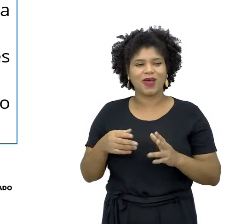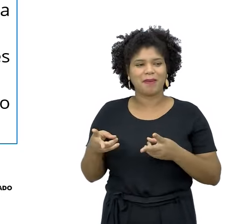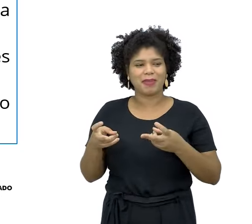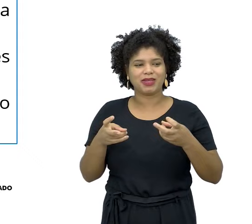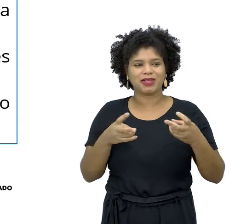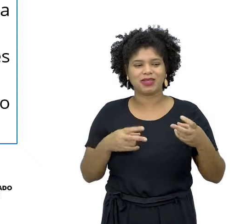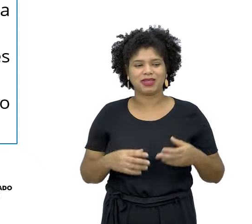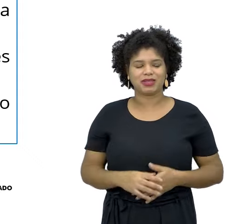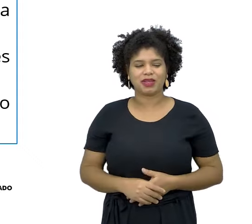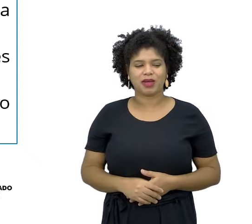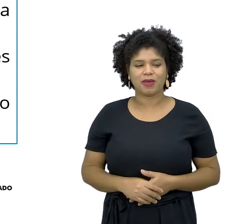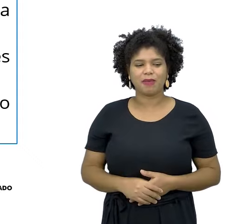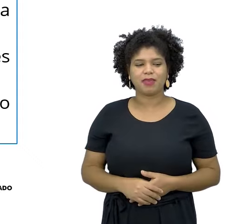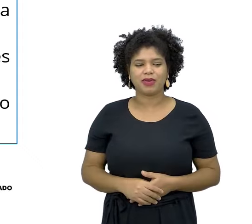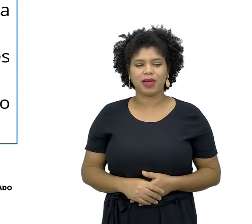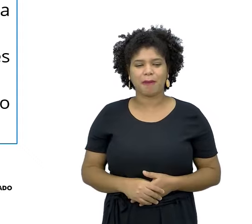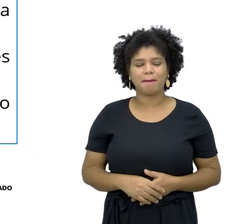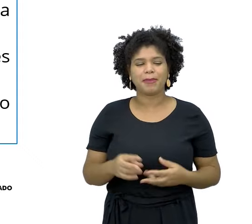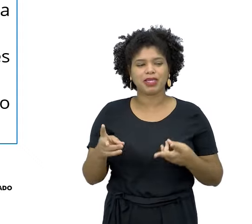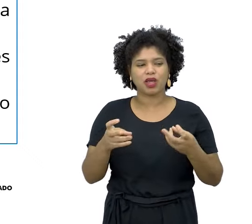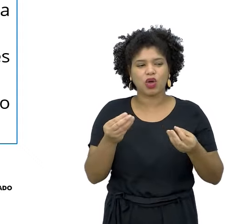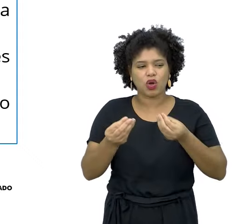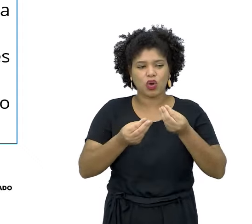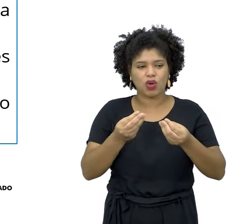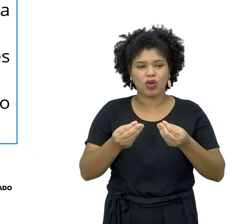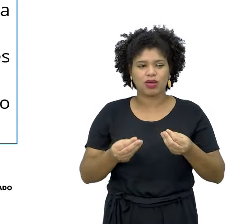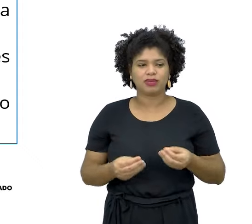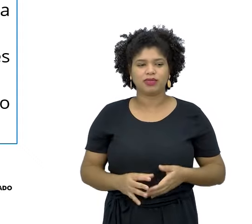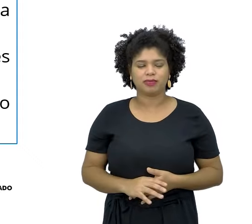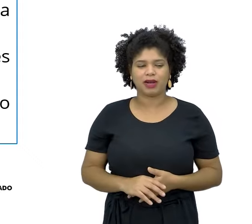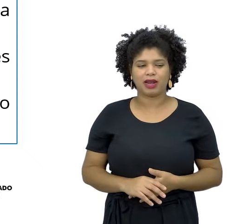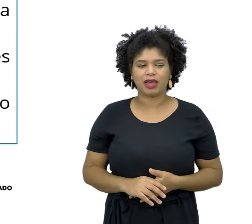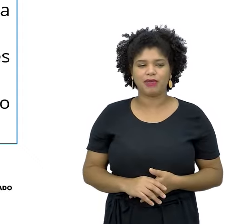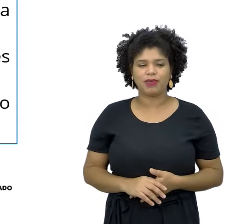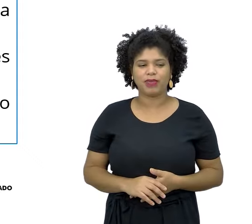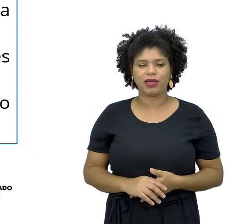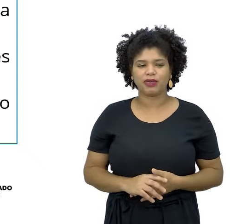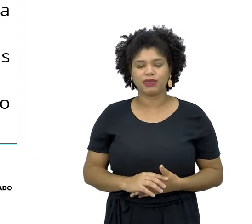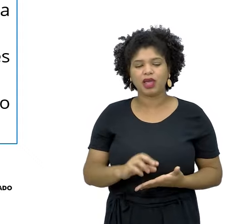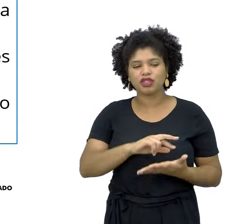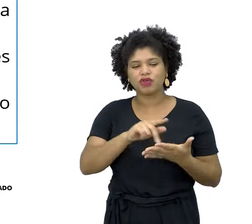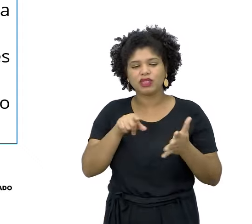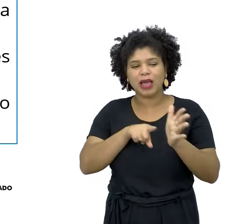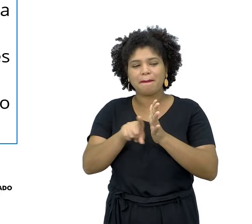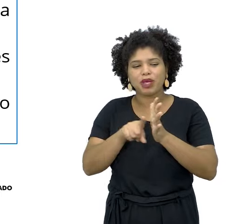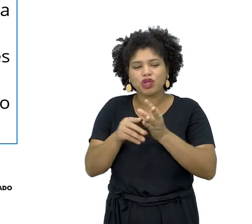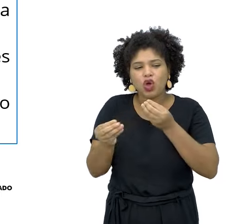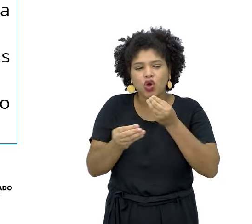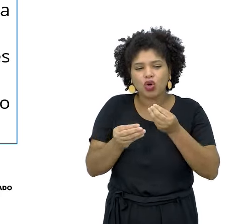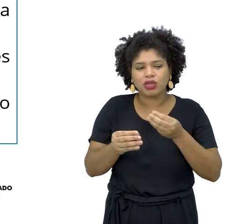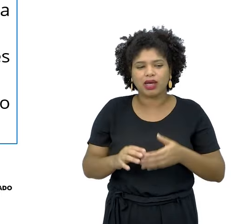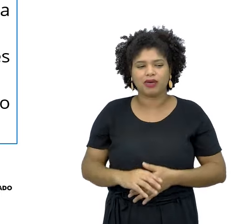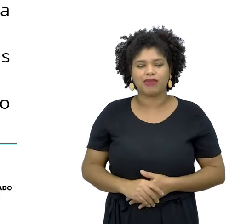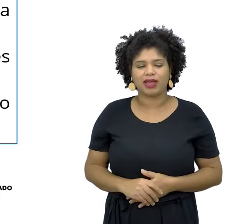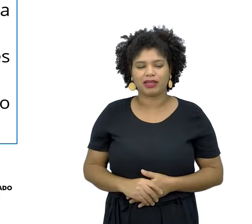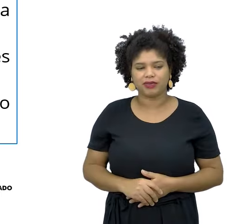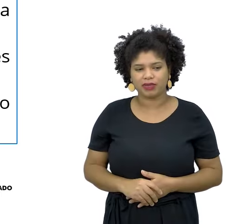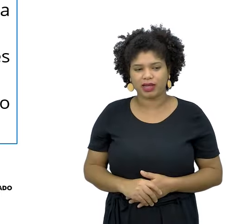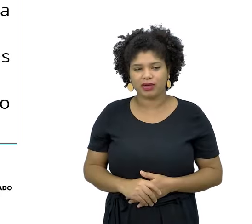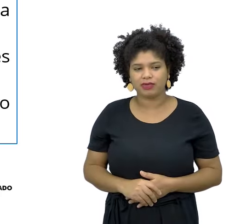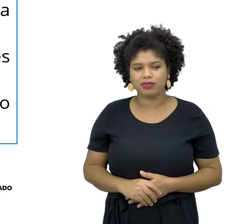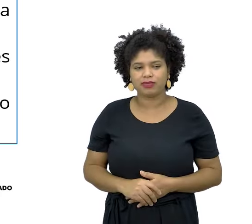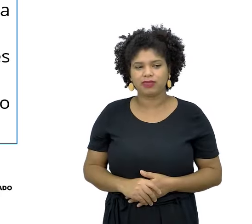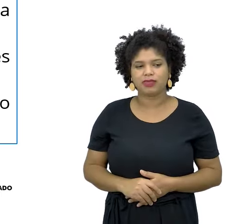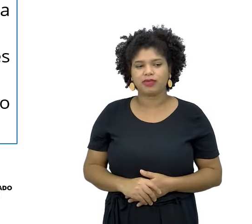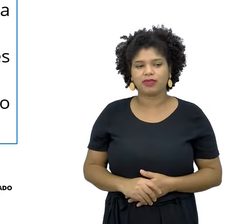professor, mas que haja sistematização. Então, por quê? Porque essas perguntas são as norteadoras para saber se eu consegui